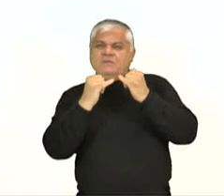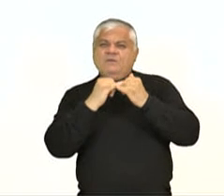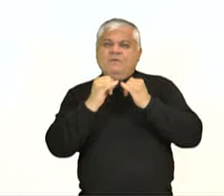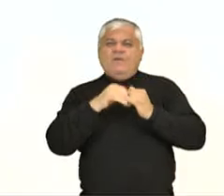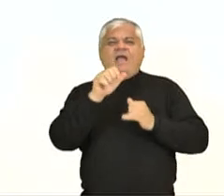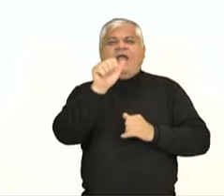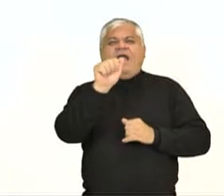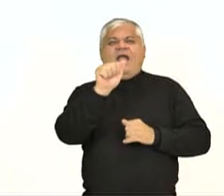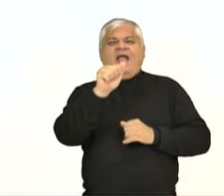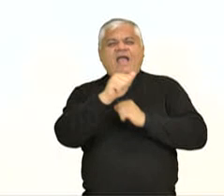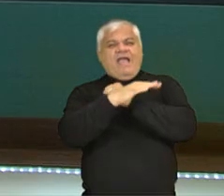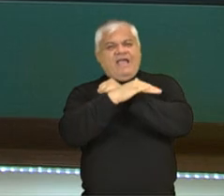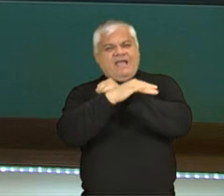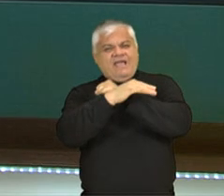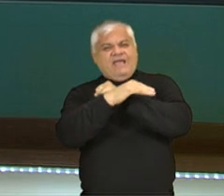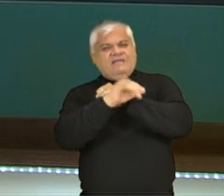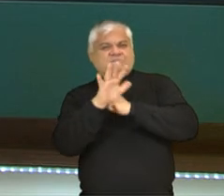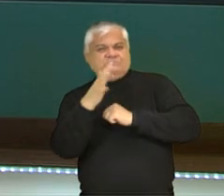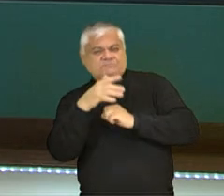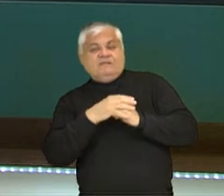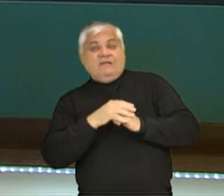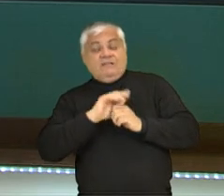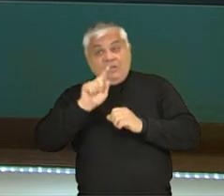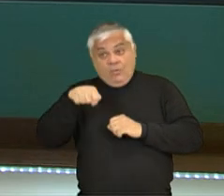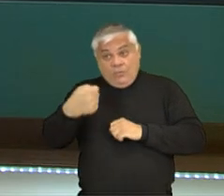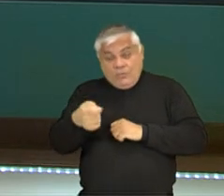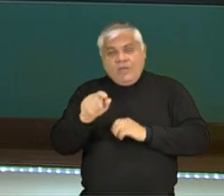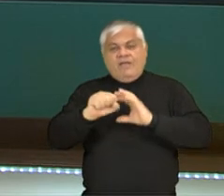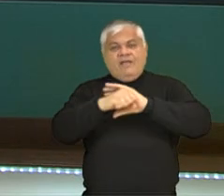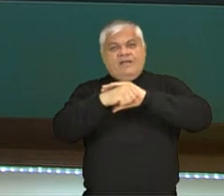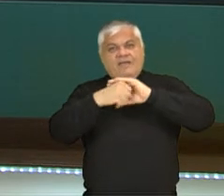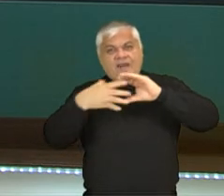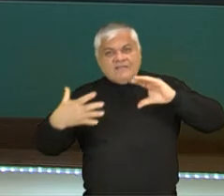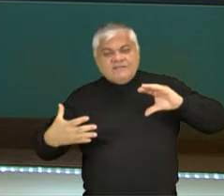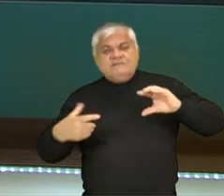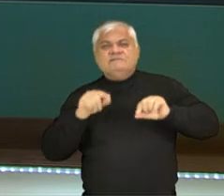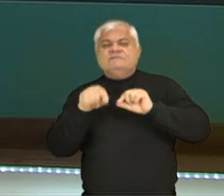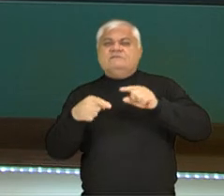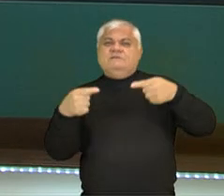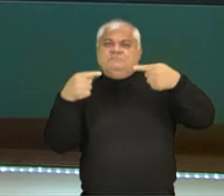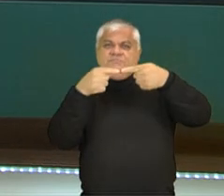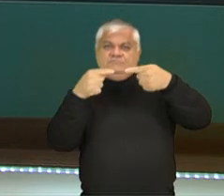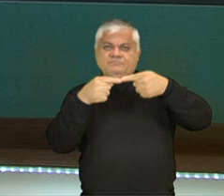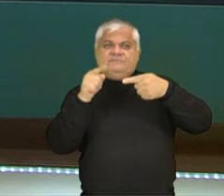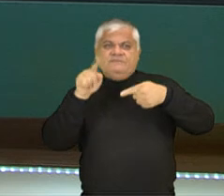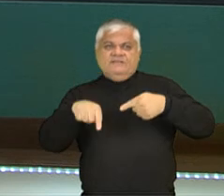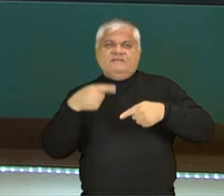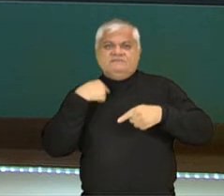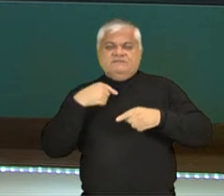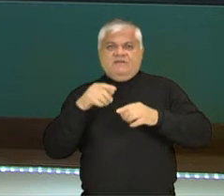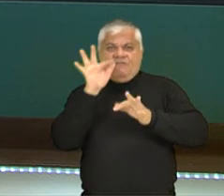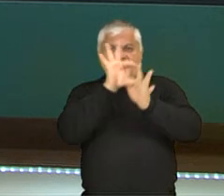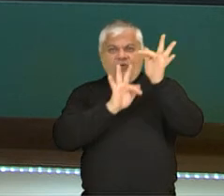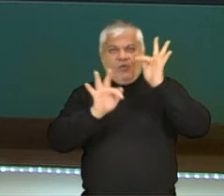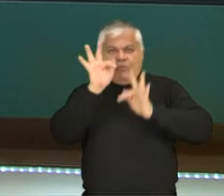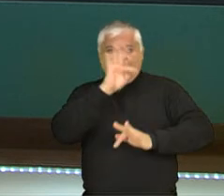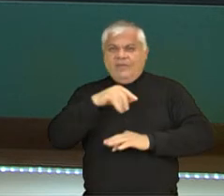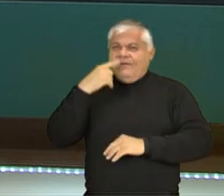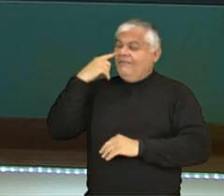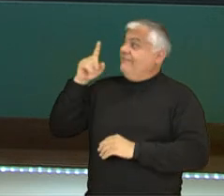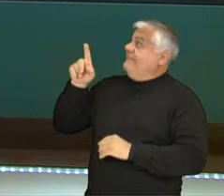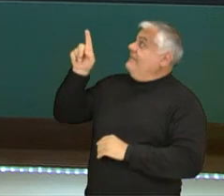Então, a função éster, ela é caracterizada exatamente por esse grupamento